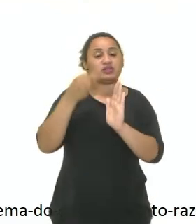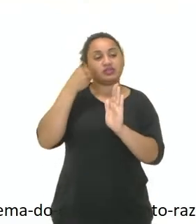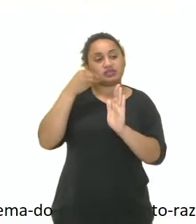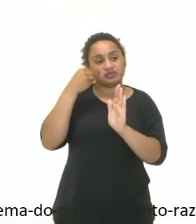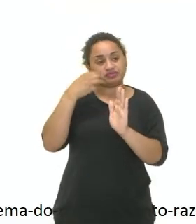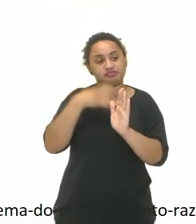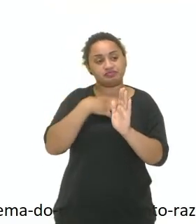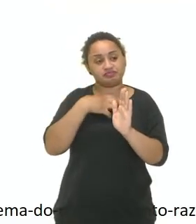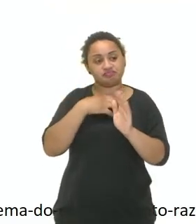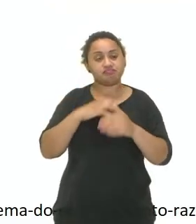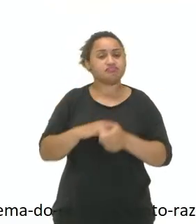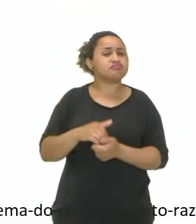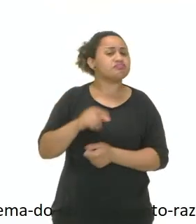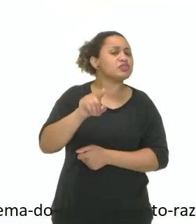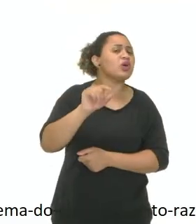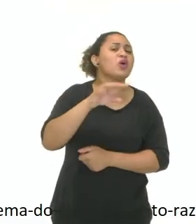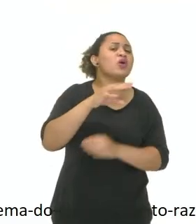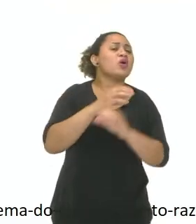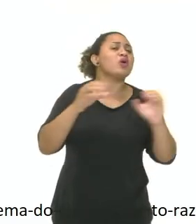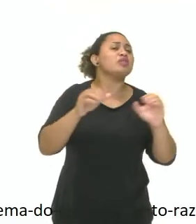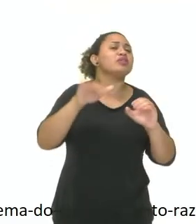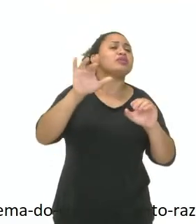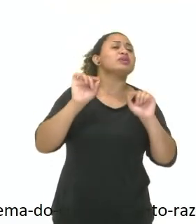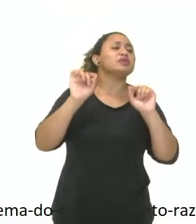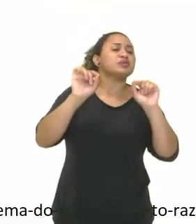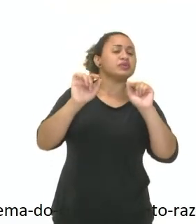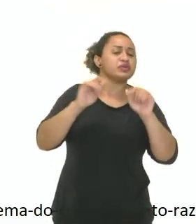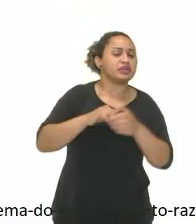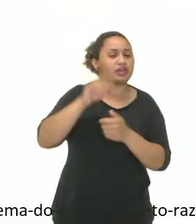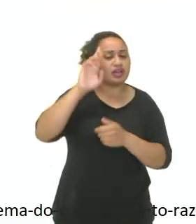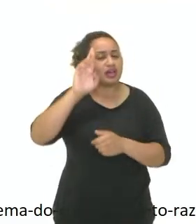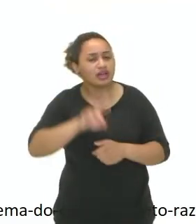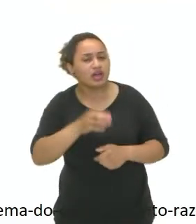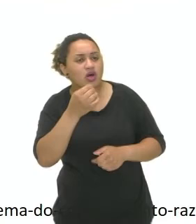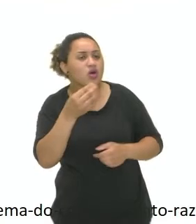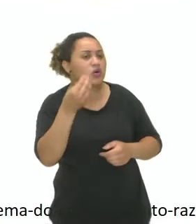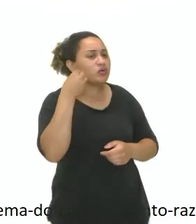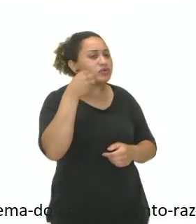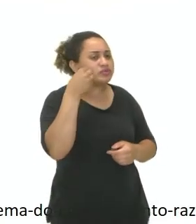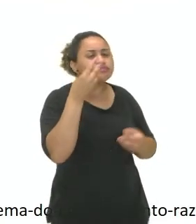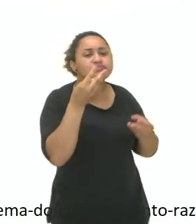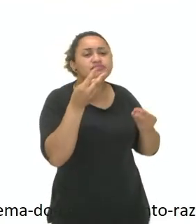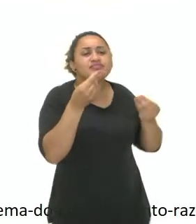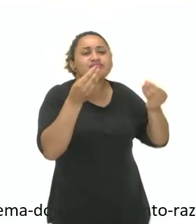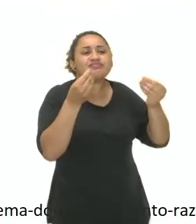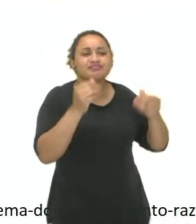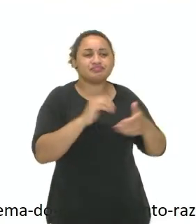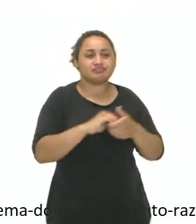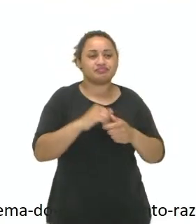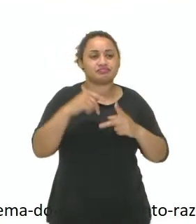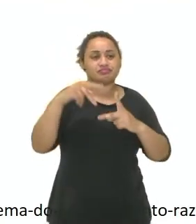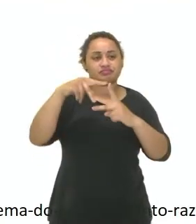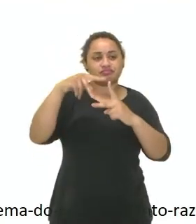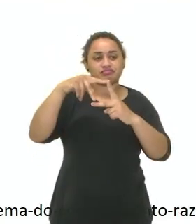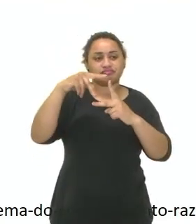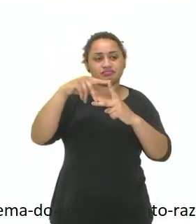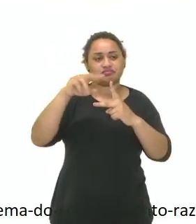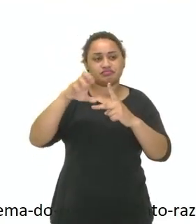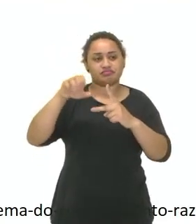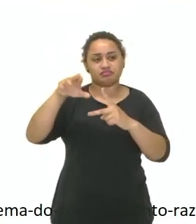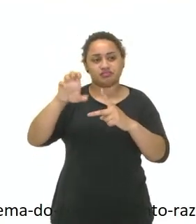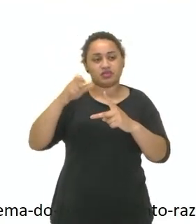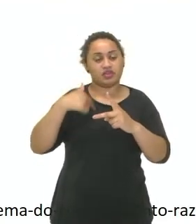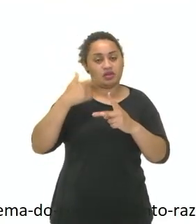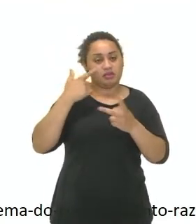você, o que é mais confiável? A razão ou a experiência sensível? Aqui no quadro do René Magritte, um surrealista,